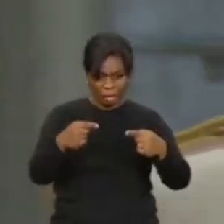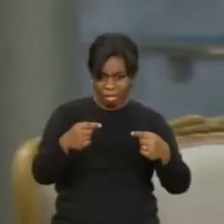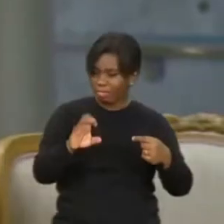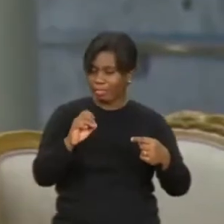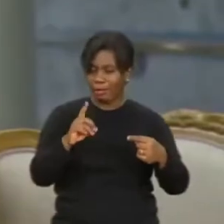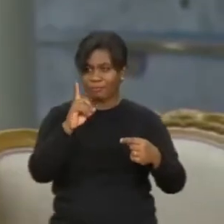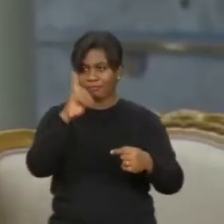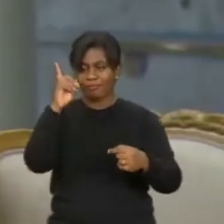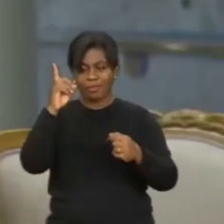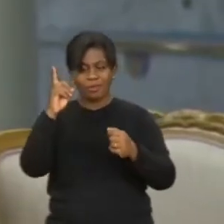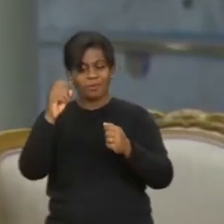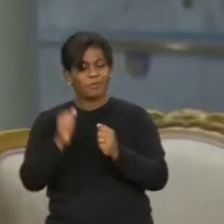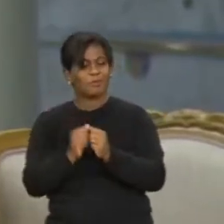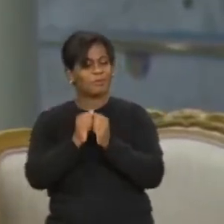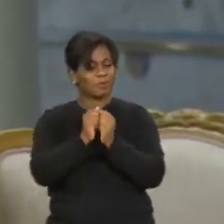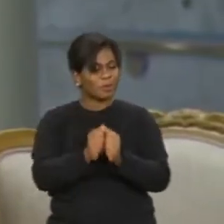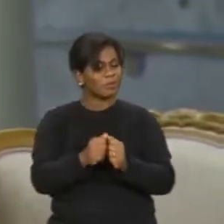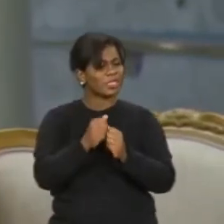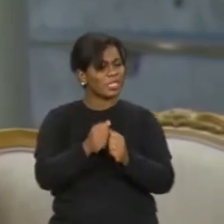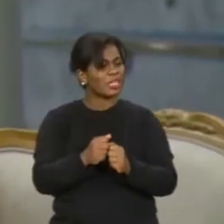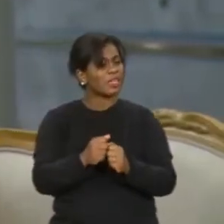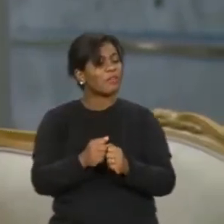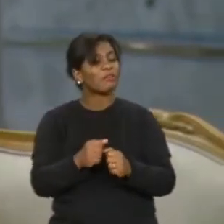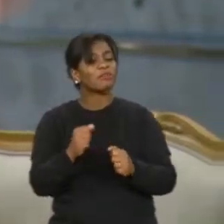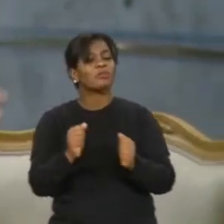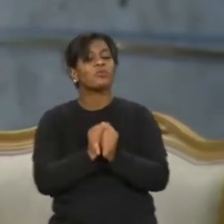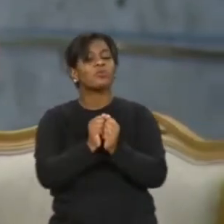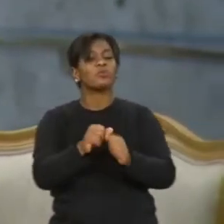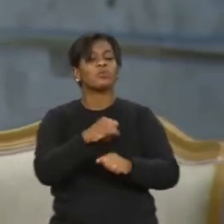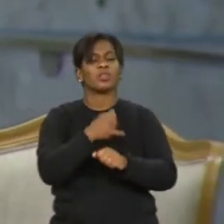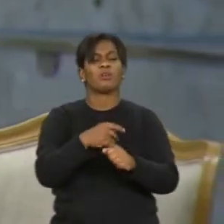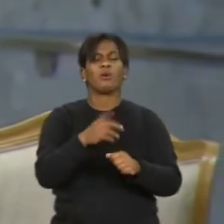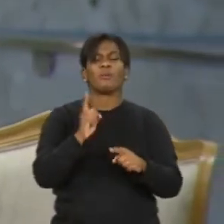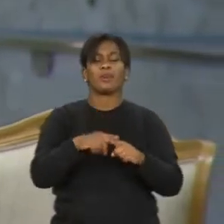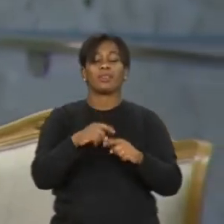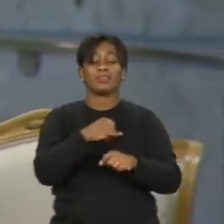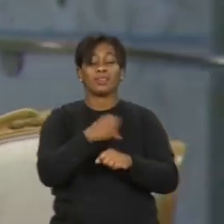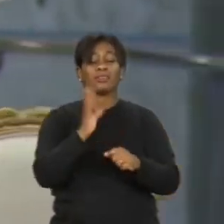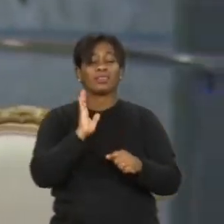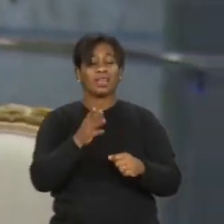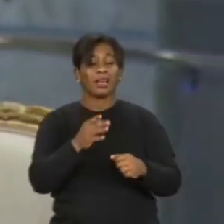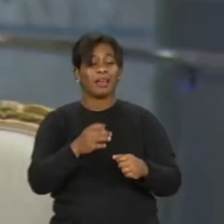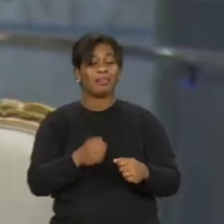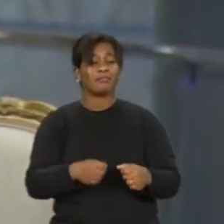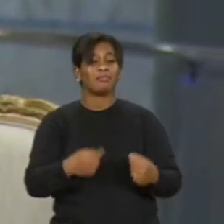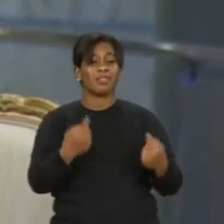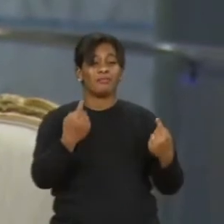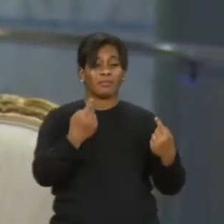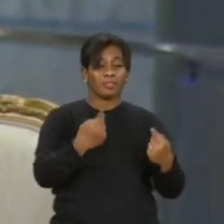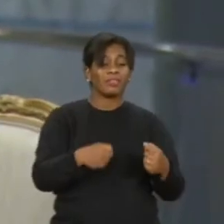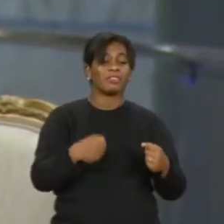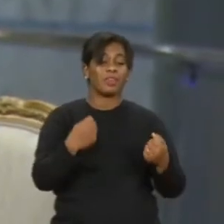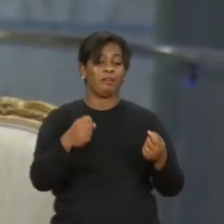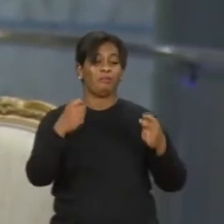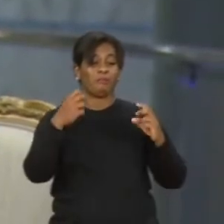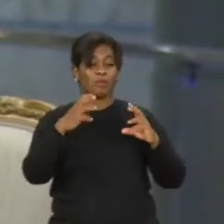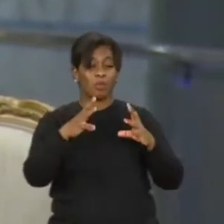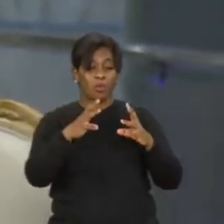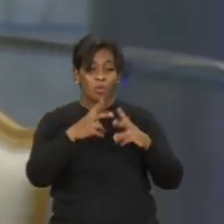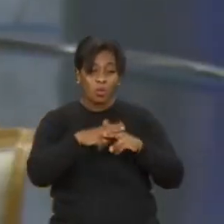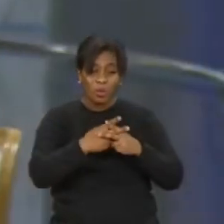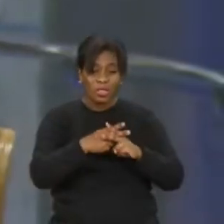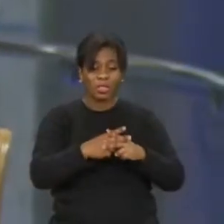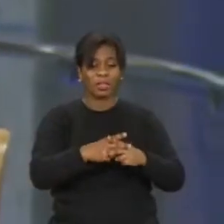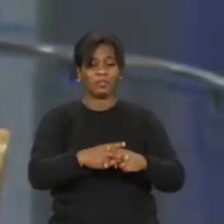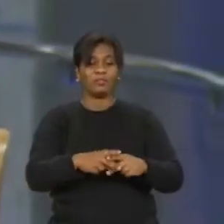Jacó já tinha lutado com Labão, Jacó já tinha lutado com o irmão. Agora Jacó tinha que lutar com Deus. Eu não